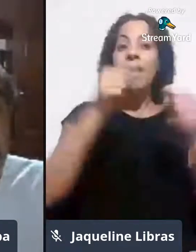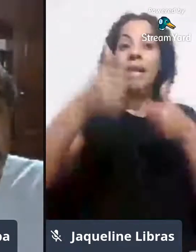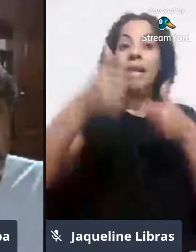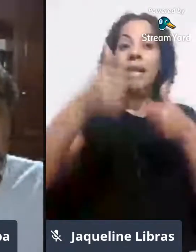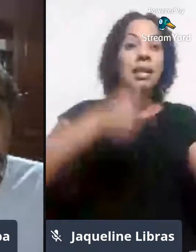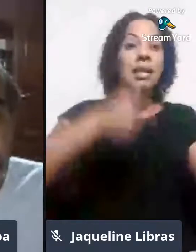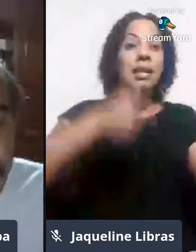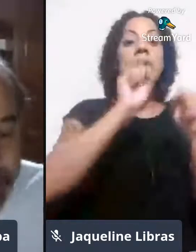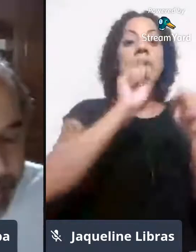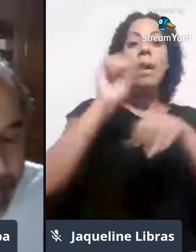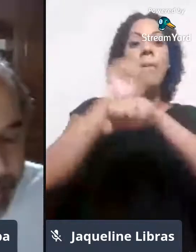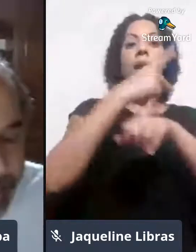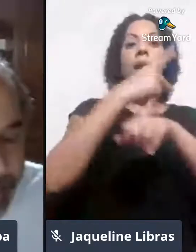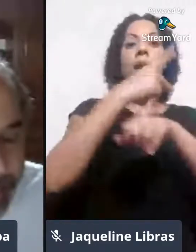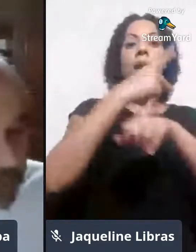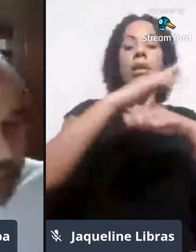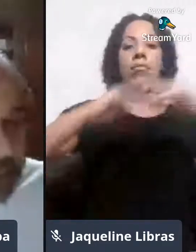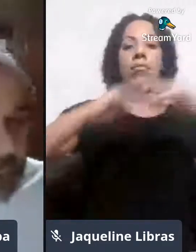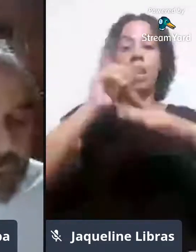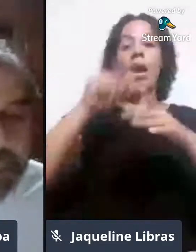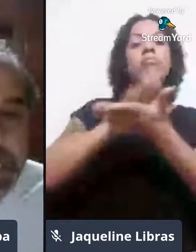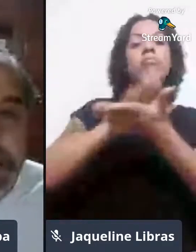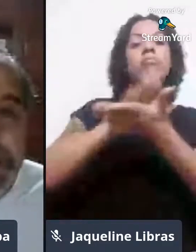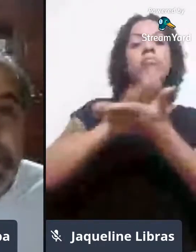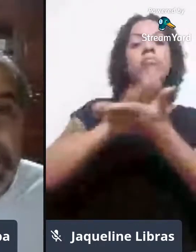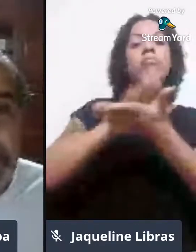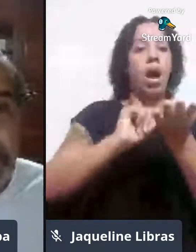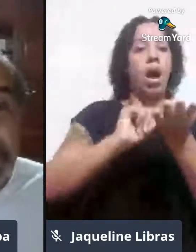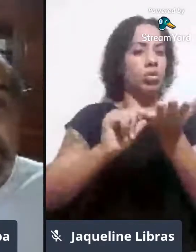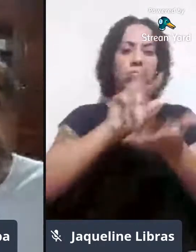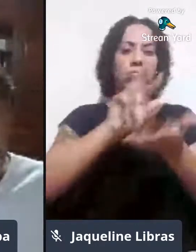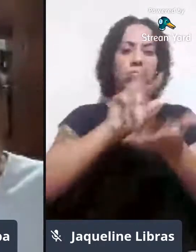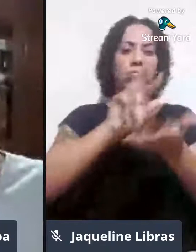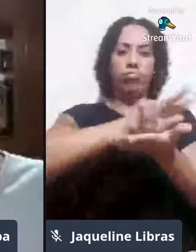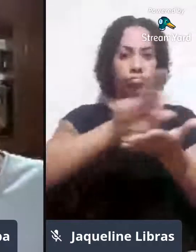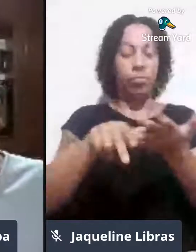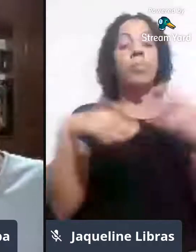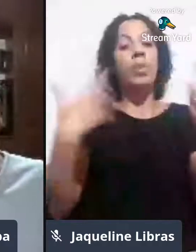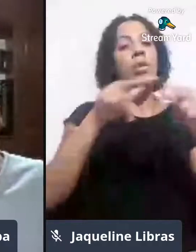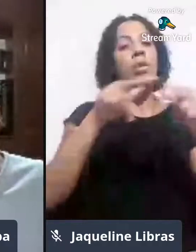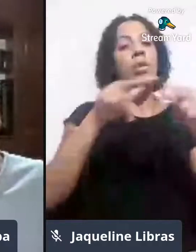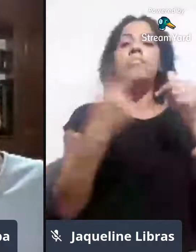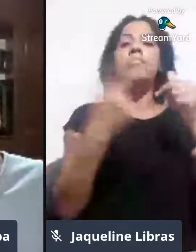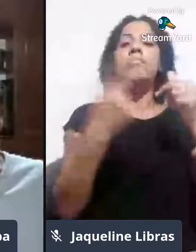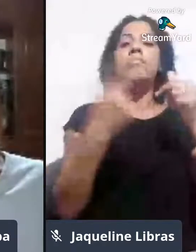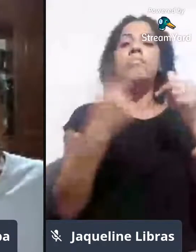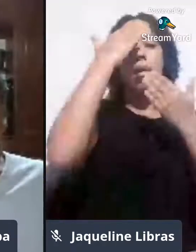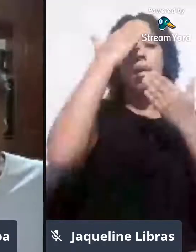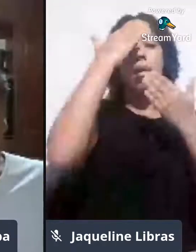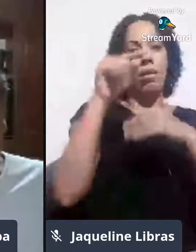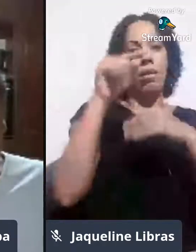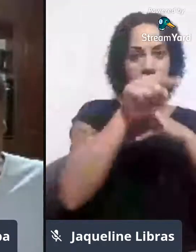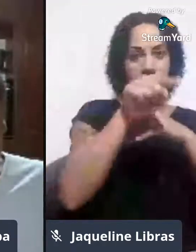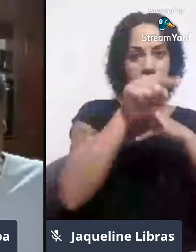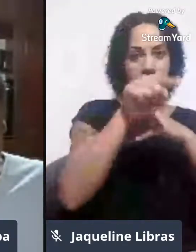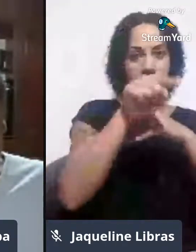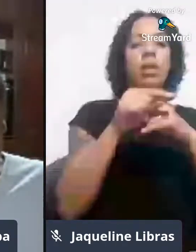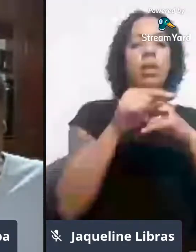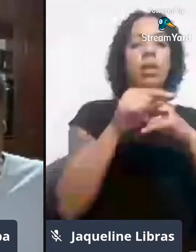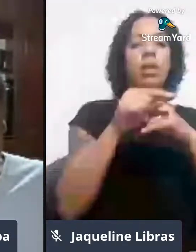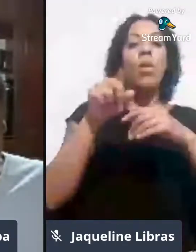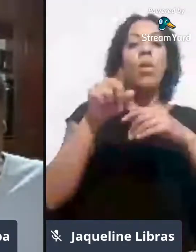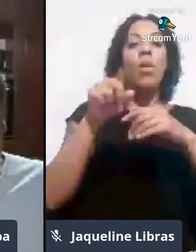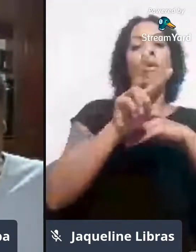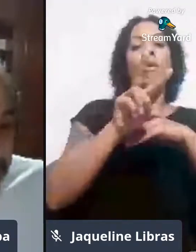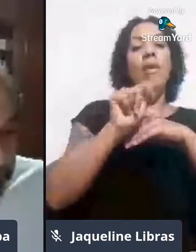que publicar artigos e tudo mais. Então, fica aqui o nosso agradecimento. E quando o Wagner me convidou,